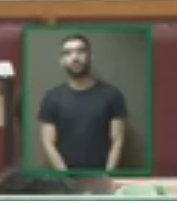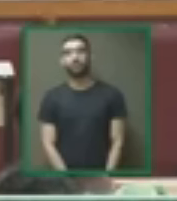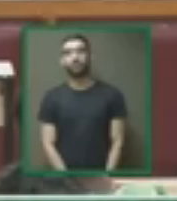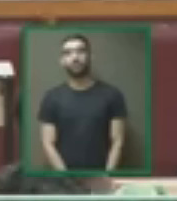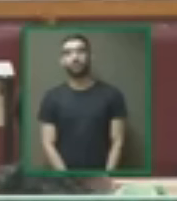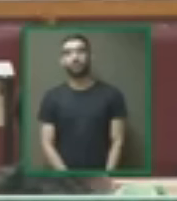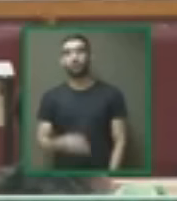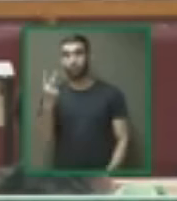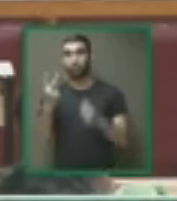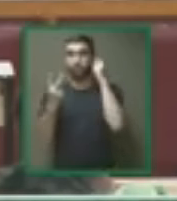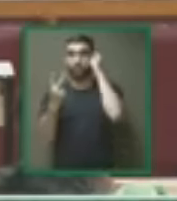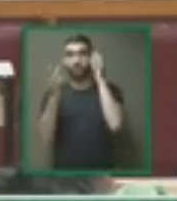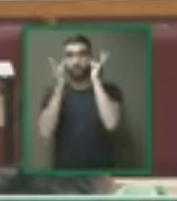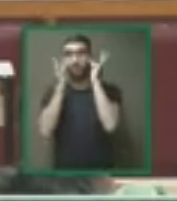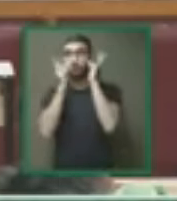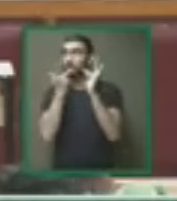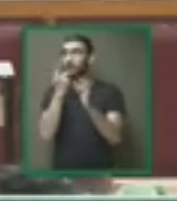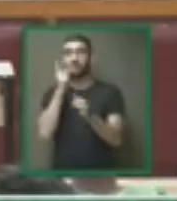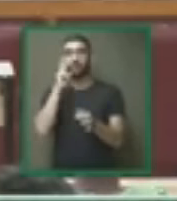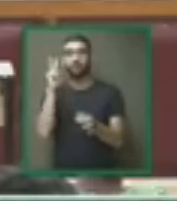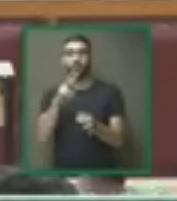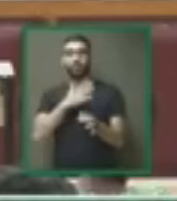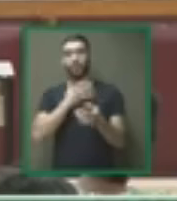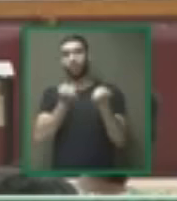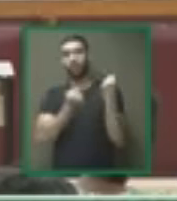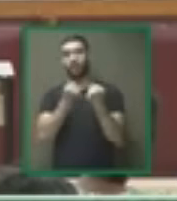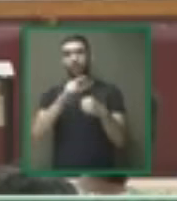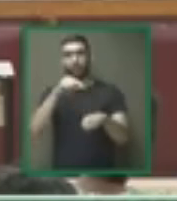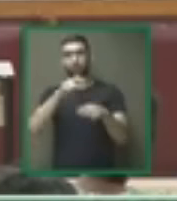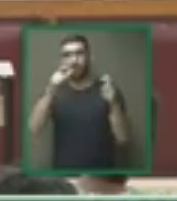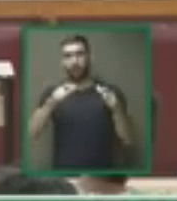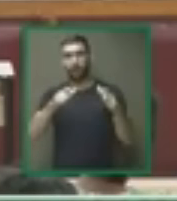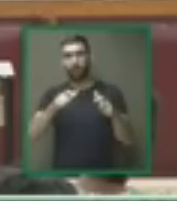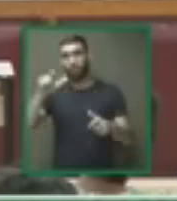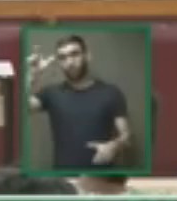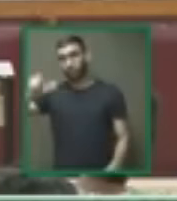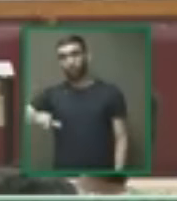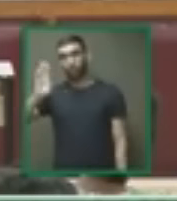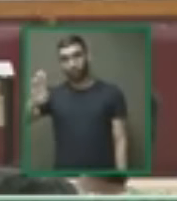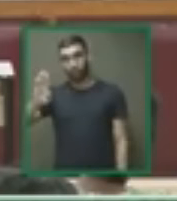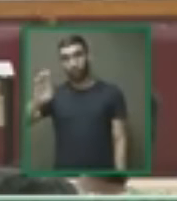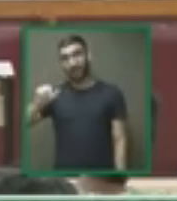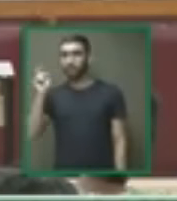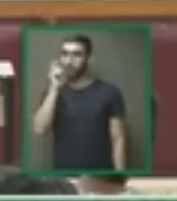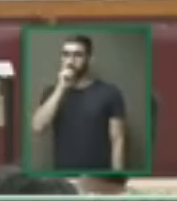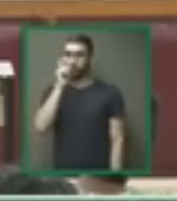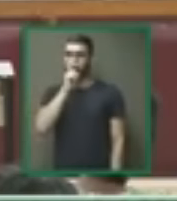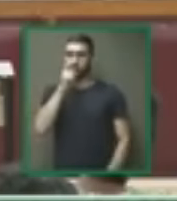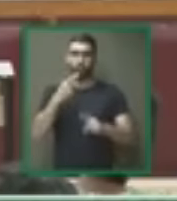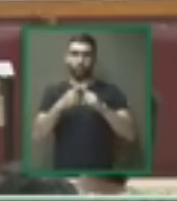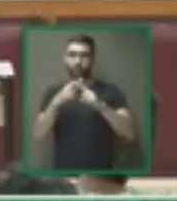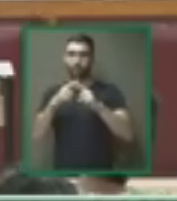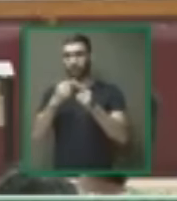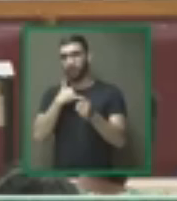Duas testemunhas disseram que viram meu carro no local do fato. O Bruno, que mente quando diz que